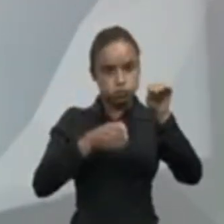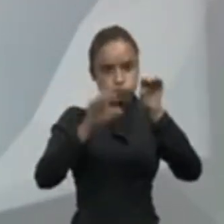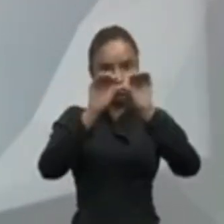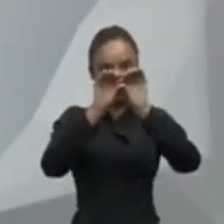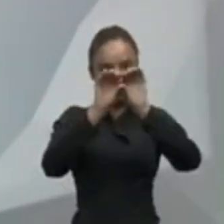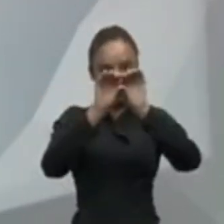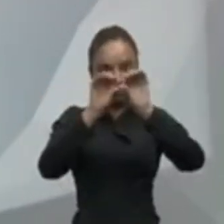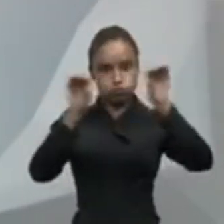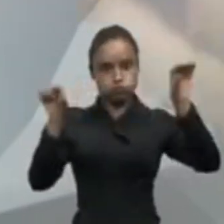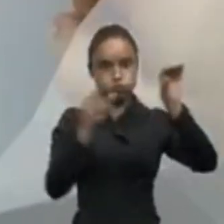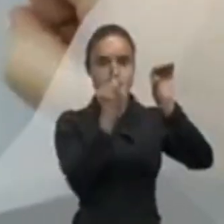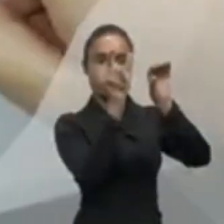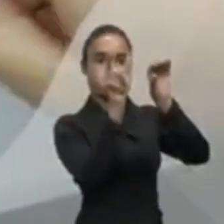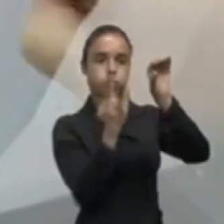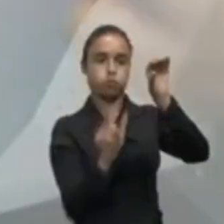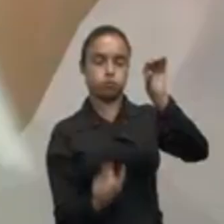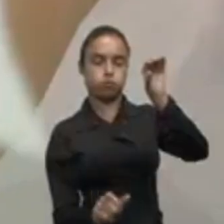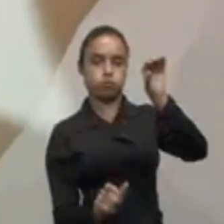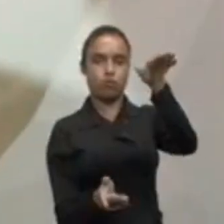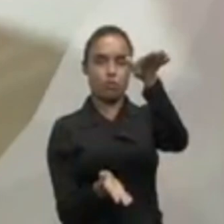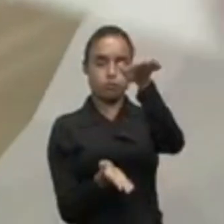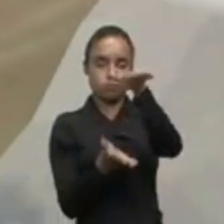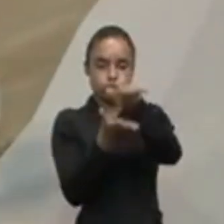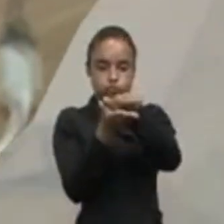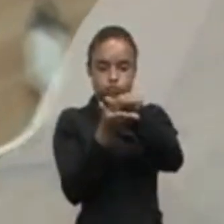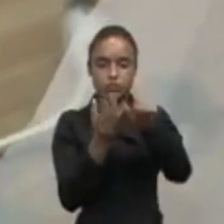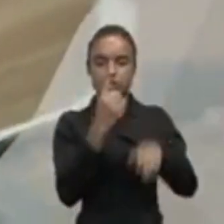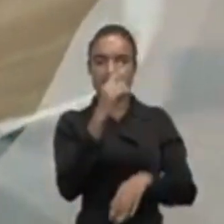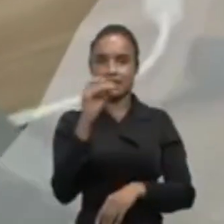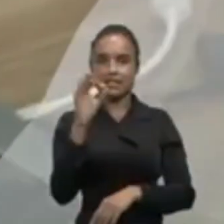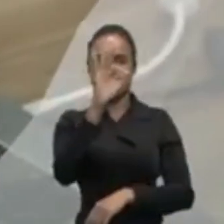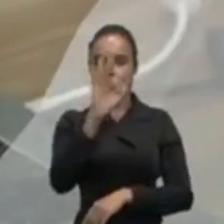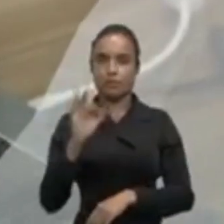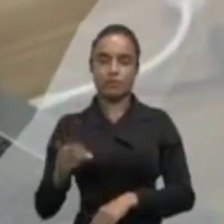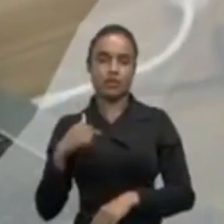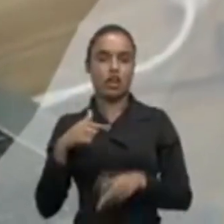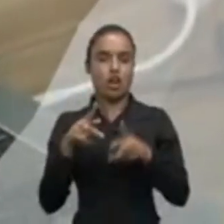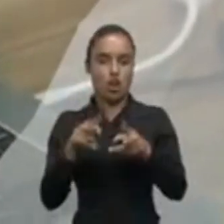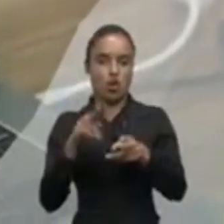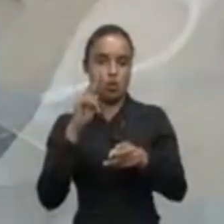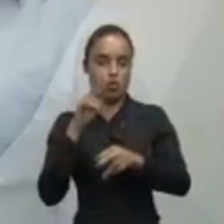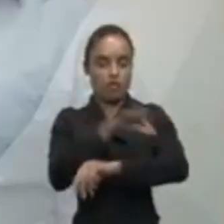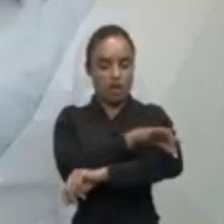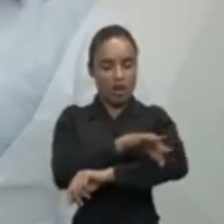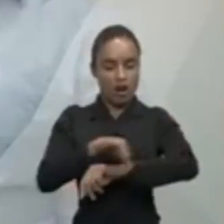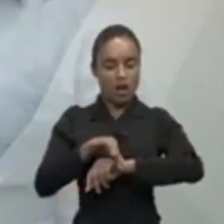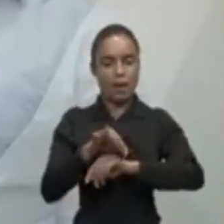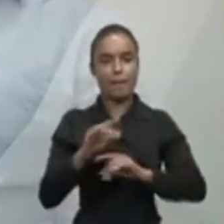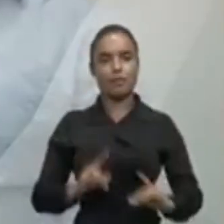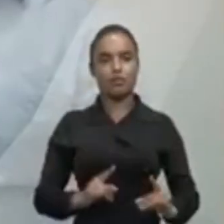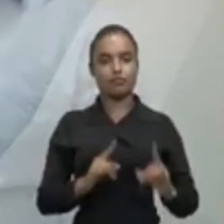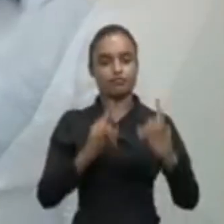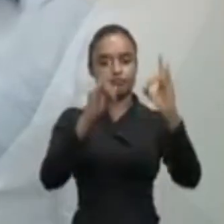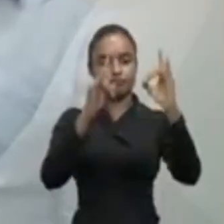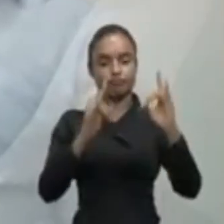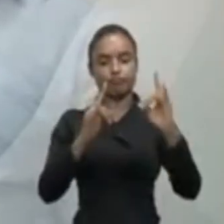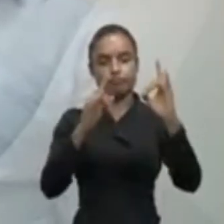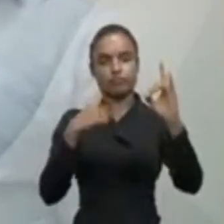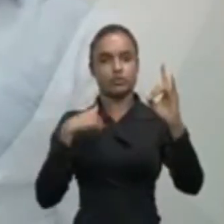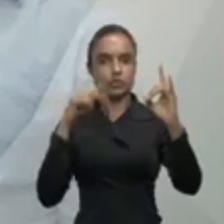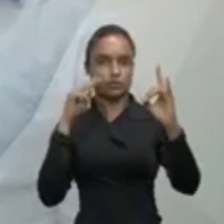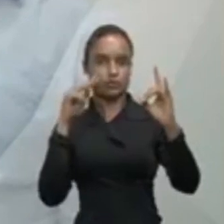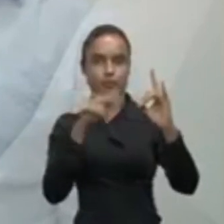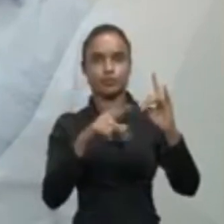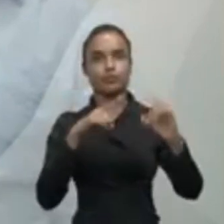espessura da laje 100% comprimida, como é o caso do prédio que Rangel projetou. Nessa obra a gente tem lajes maciças e